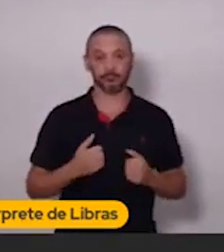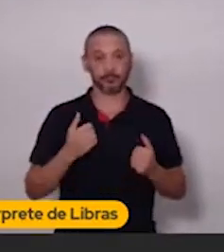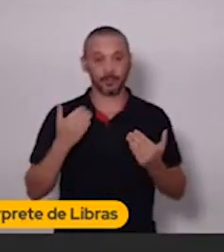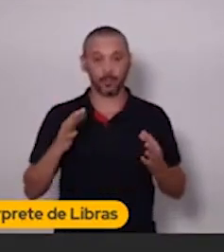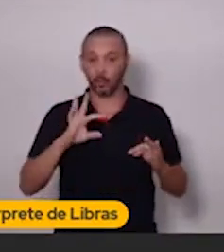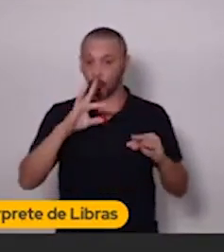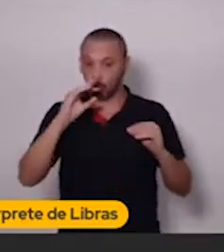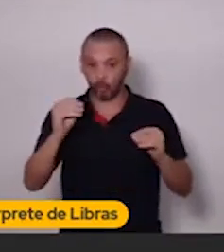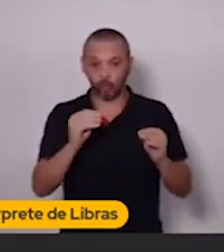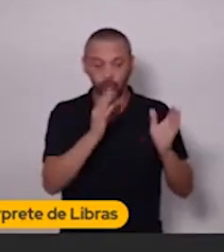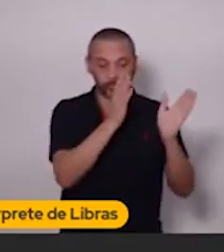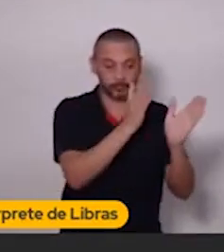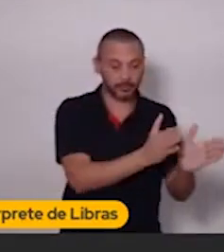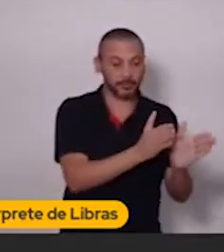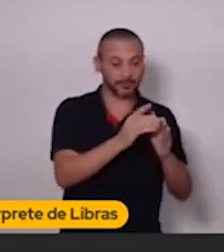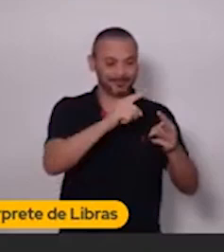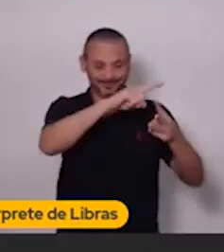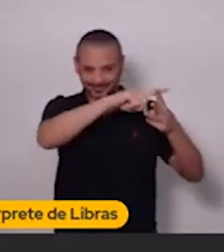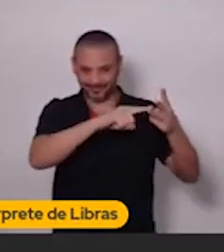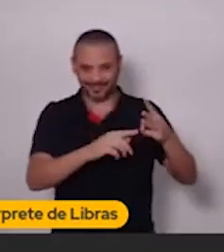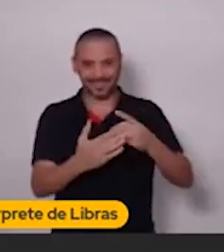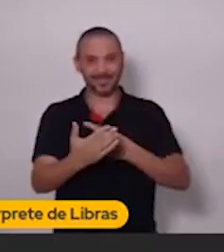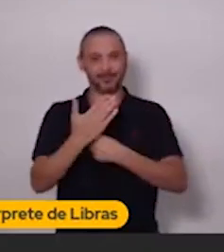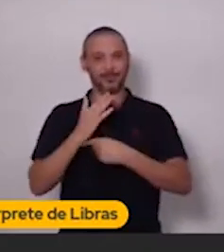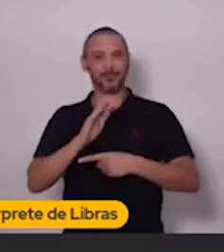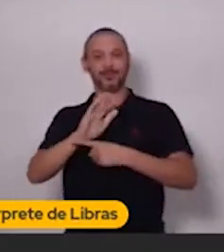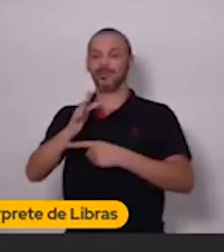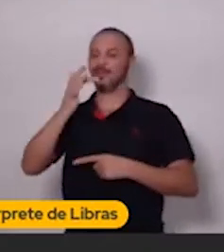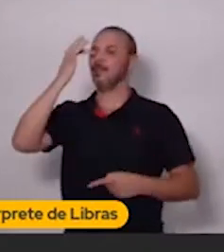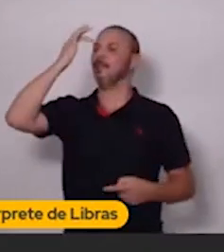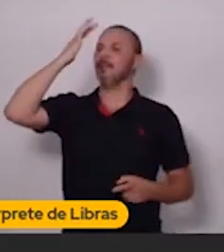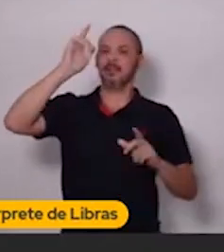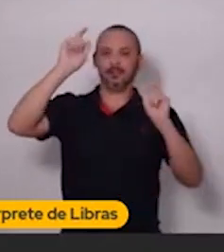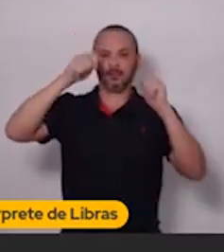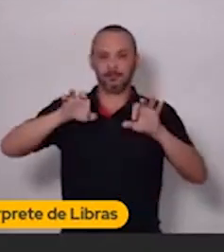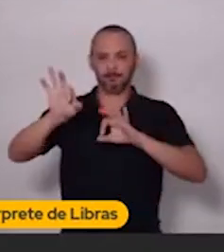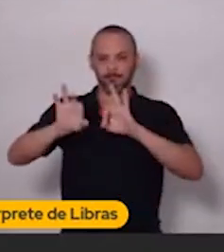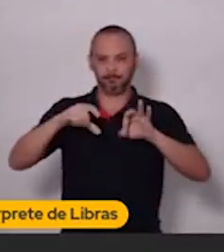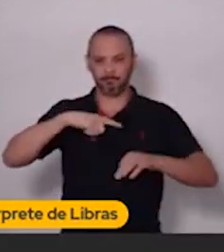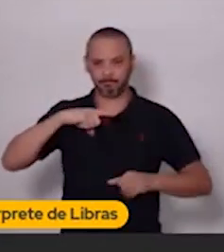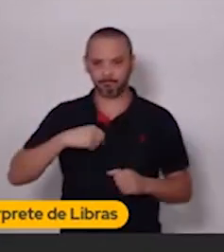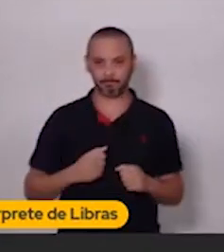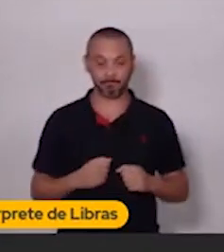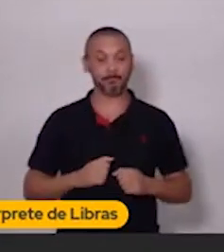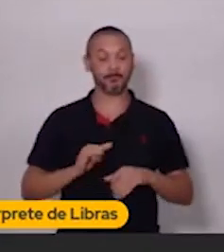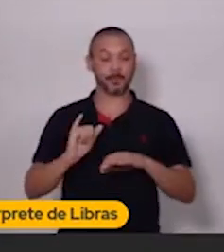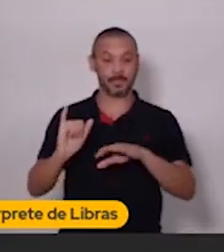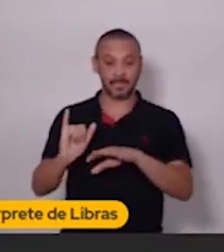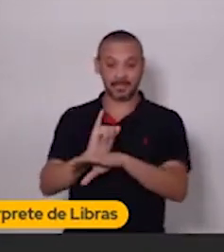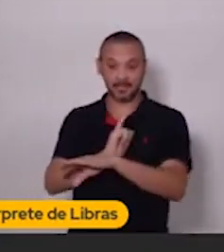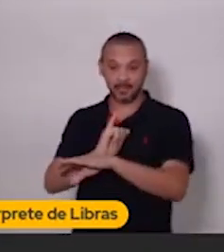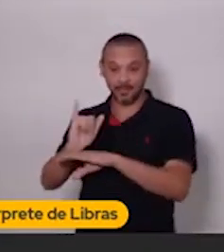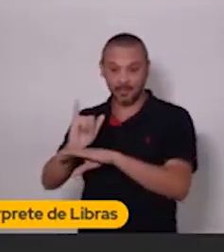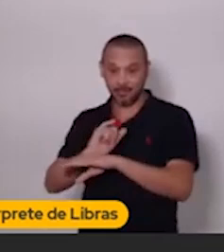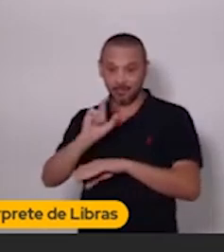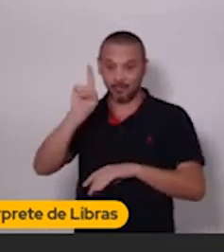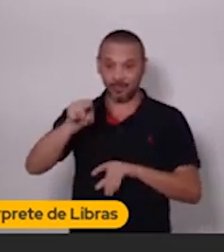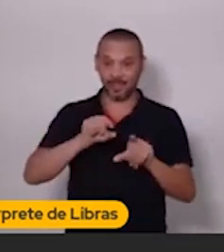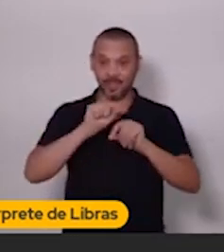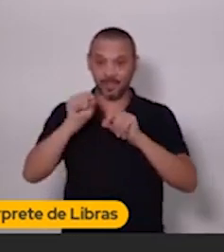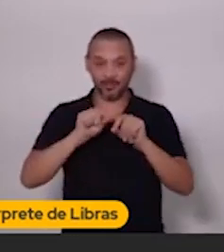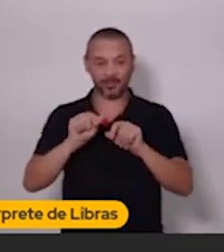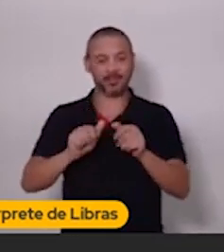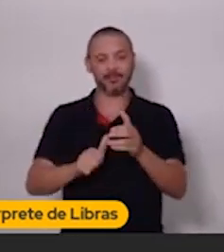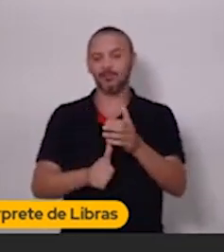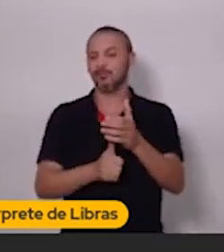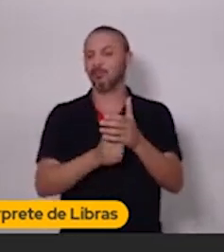podem facilitar a sua vida se elas forem feitas de maneira organizada. E aqui o YouTube é uma ferramenta vasta para